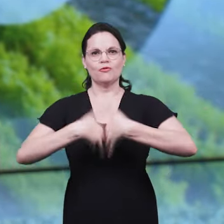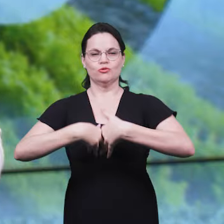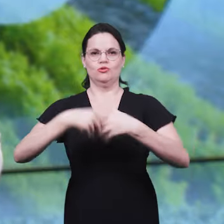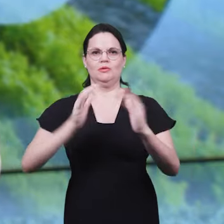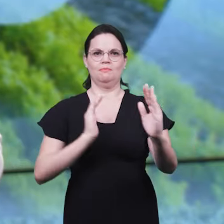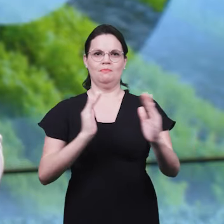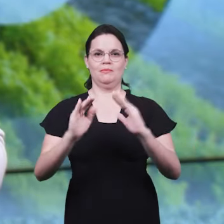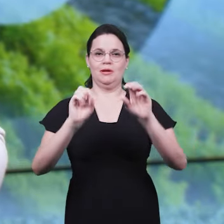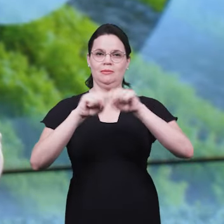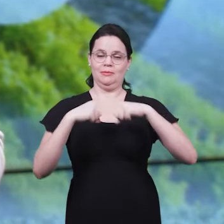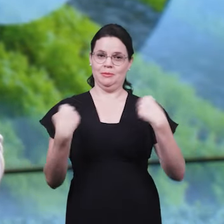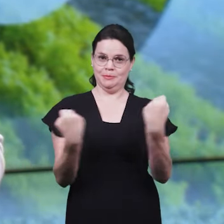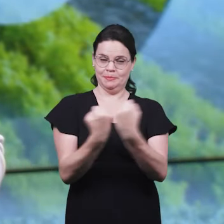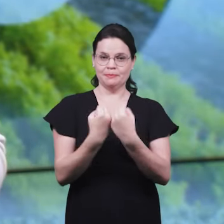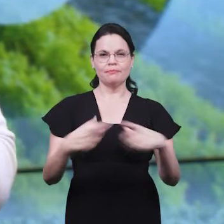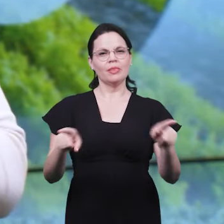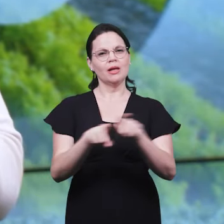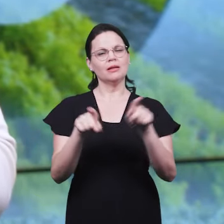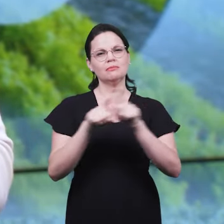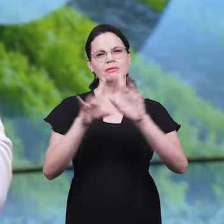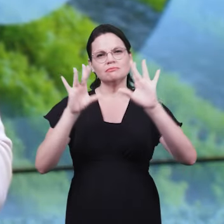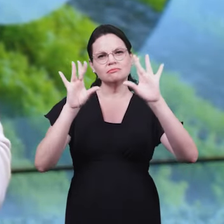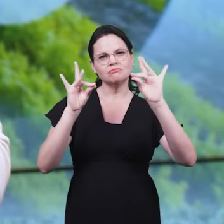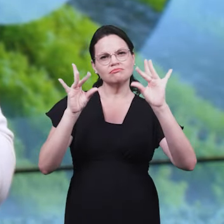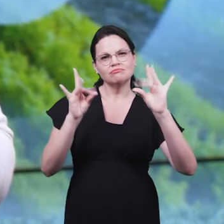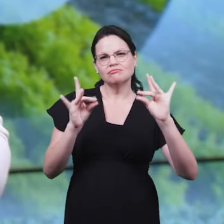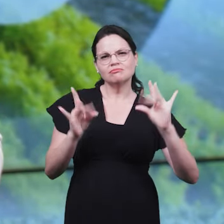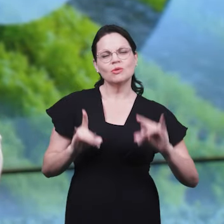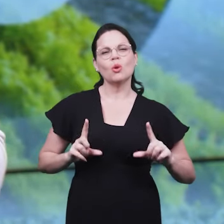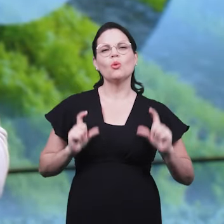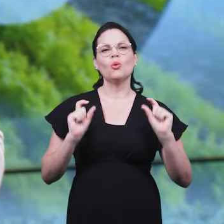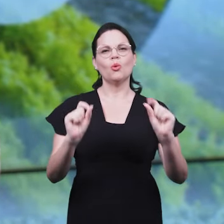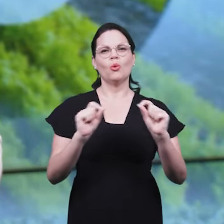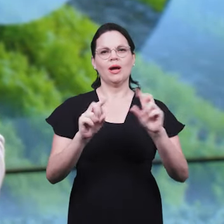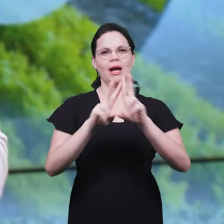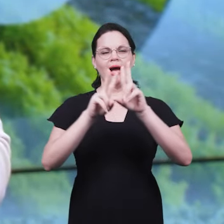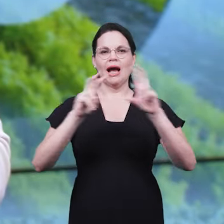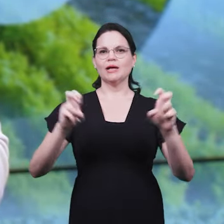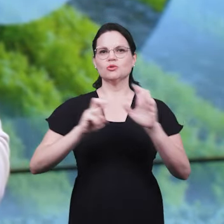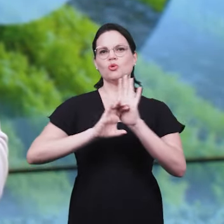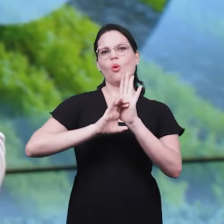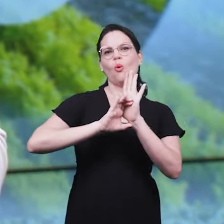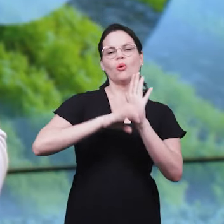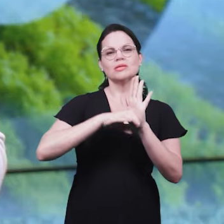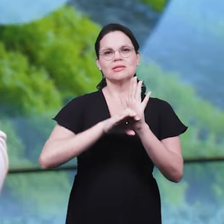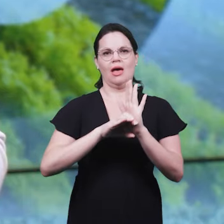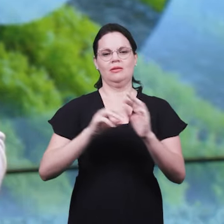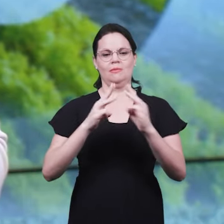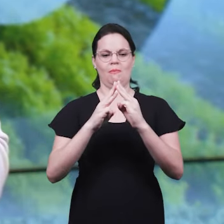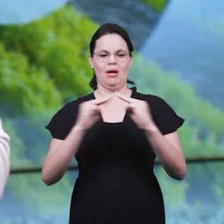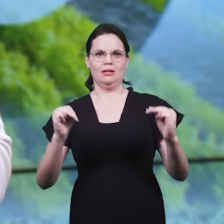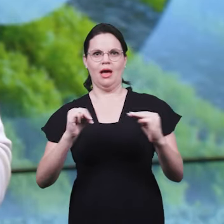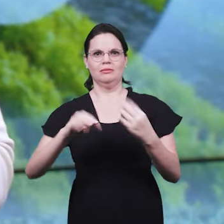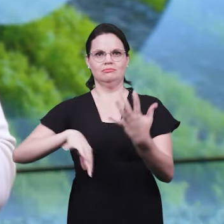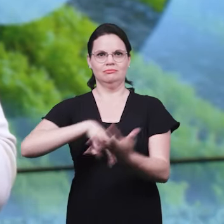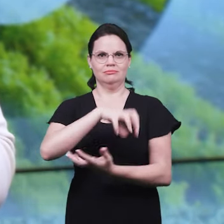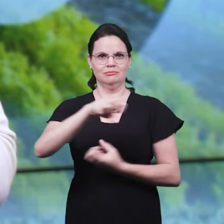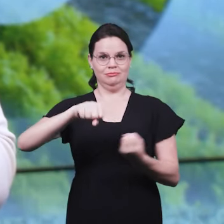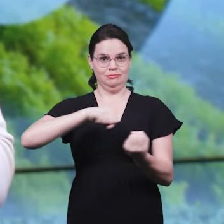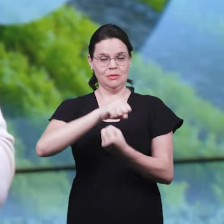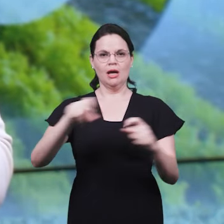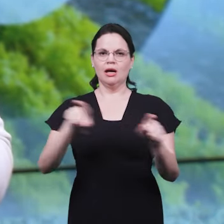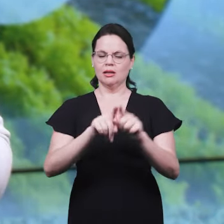seminários. Também detalharemos nessa edição o conceito de Manaim sustentável e as ações que tornam